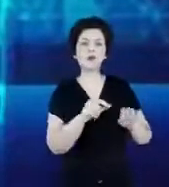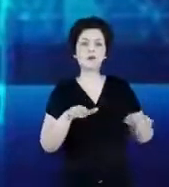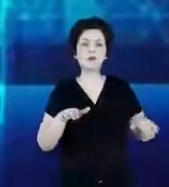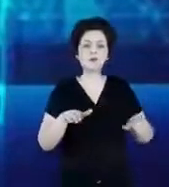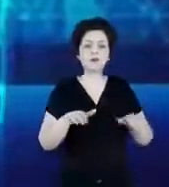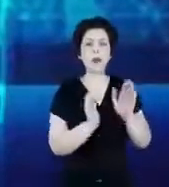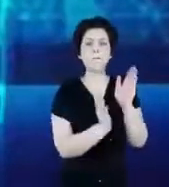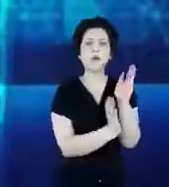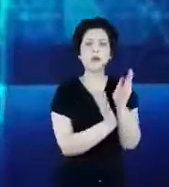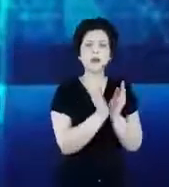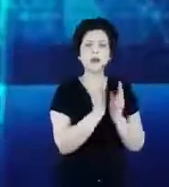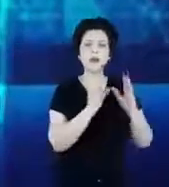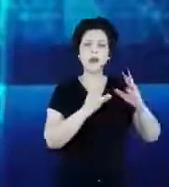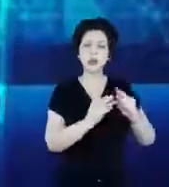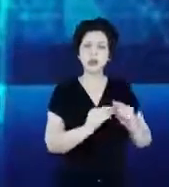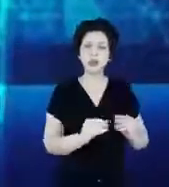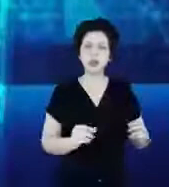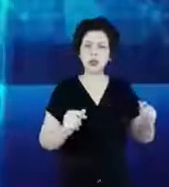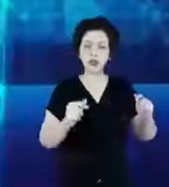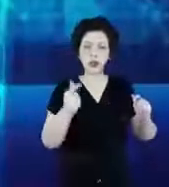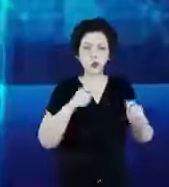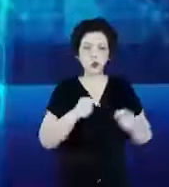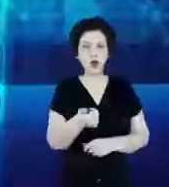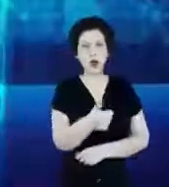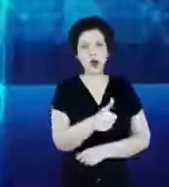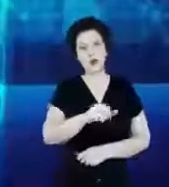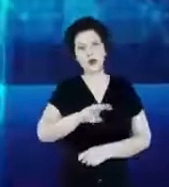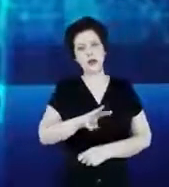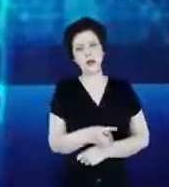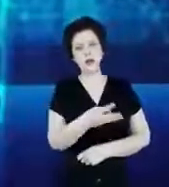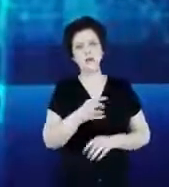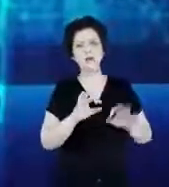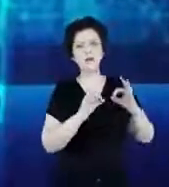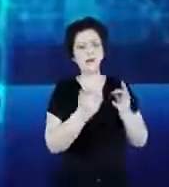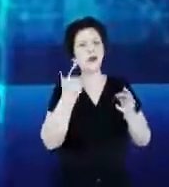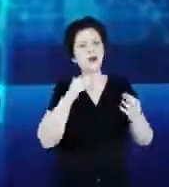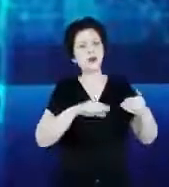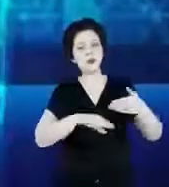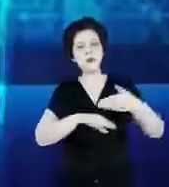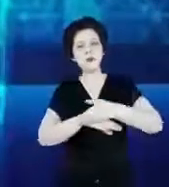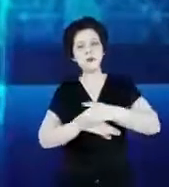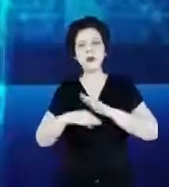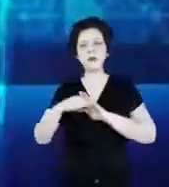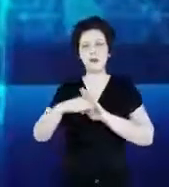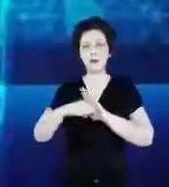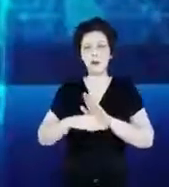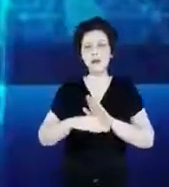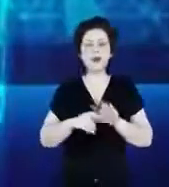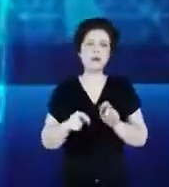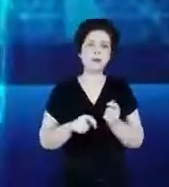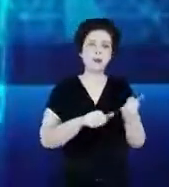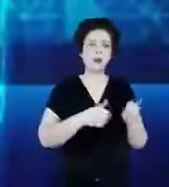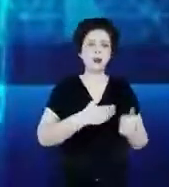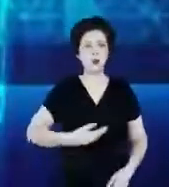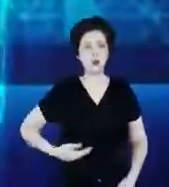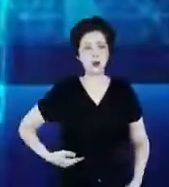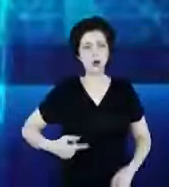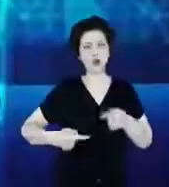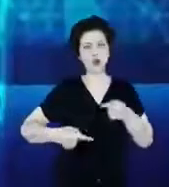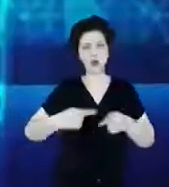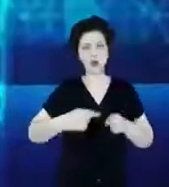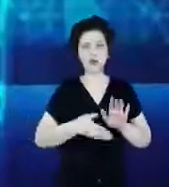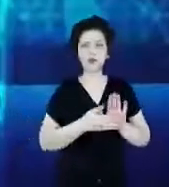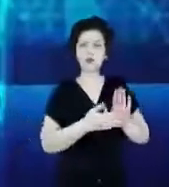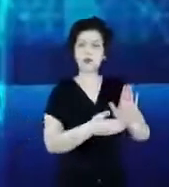burocracia, nós vamos permitir com que 11 milhões de famílias adentrem a esse programa e se beneficiem da política pública. E a mudança foi